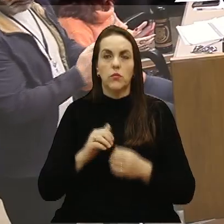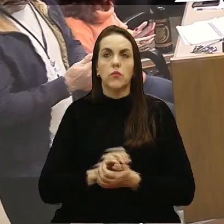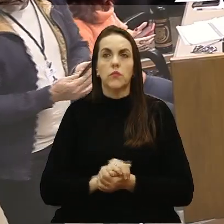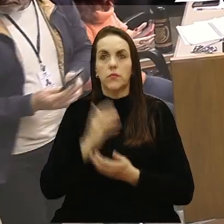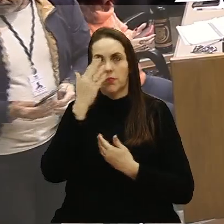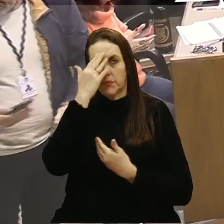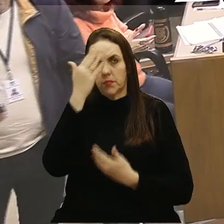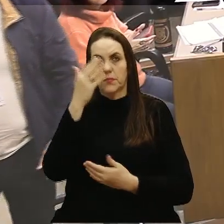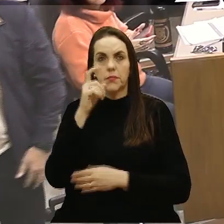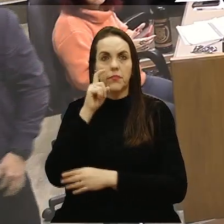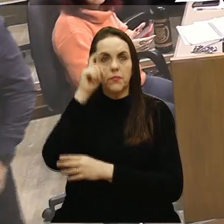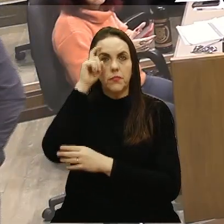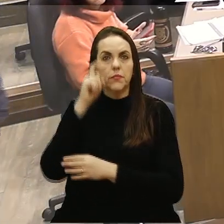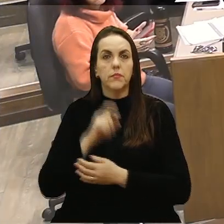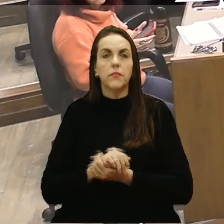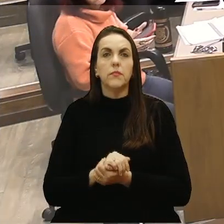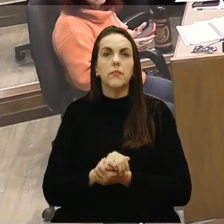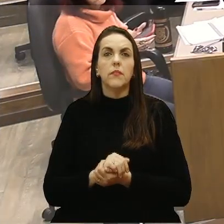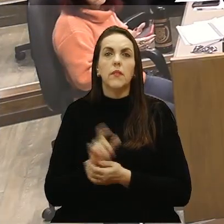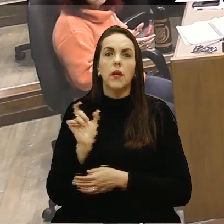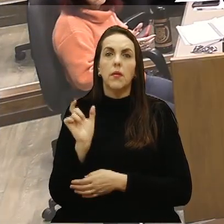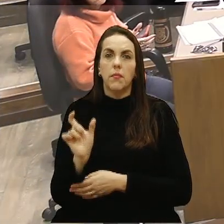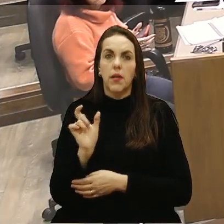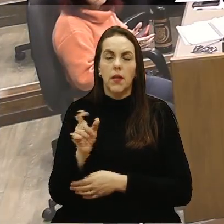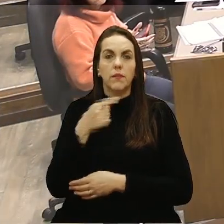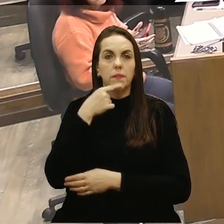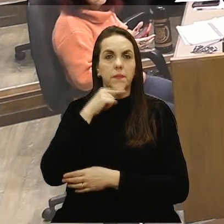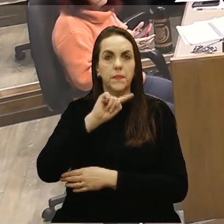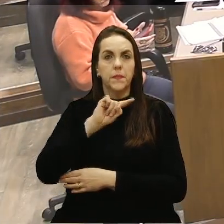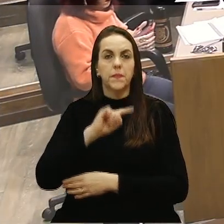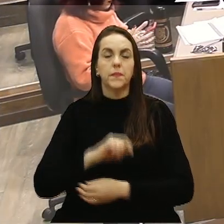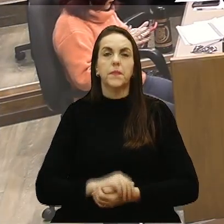Obrigado, vereador Bizi. Com a palavra, vereador Caleb Garbim.